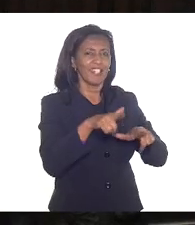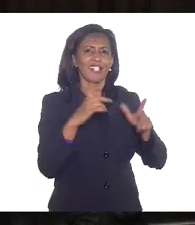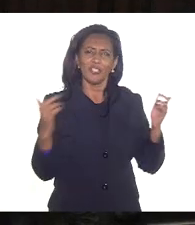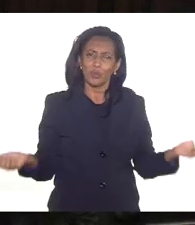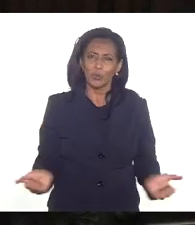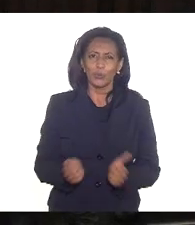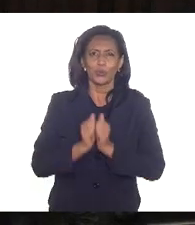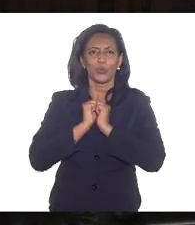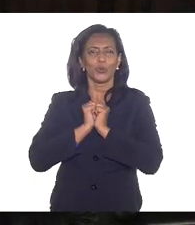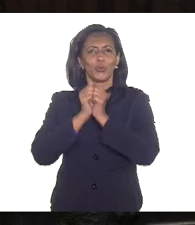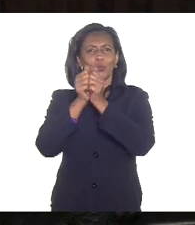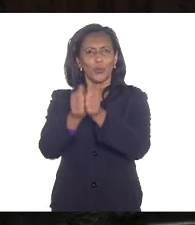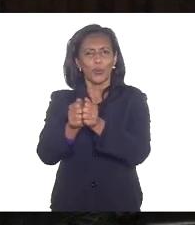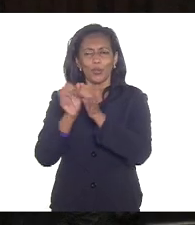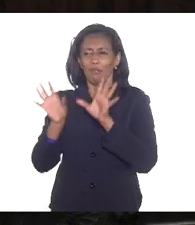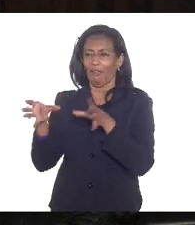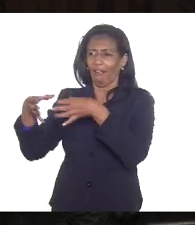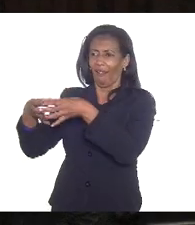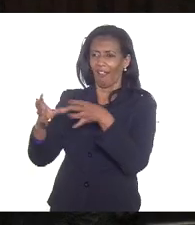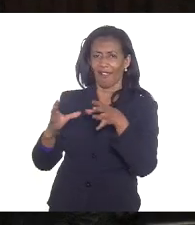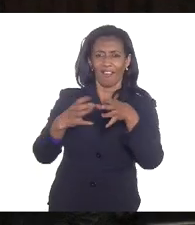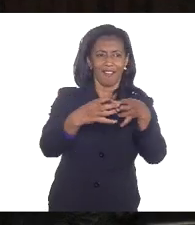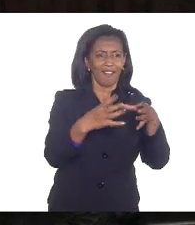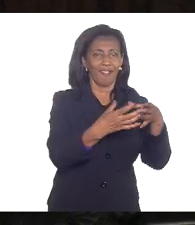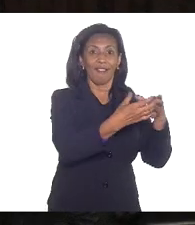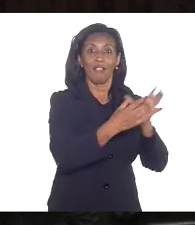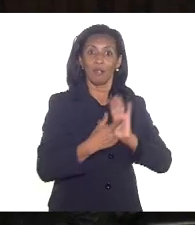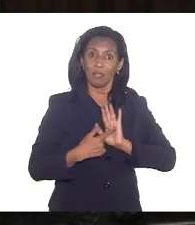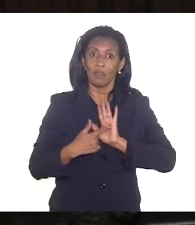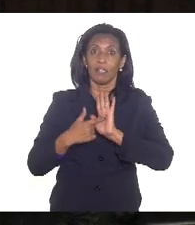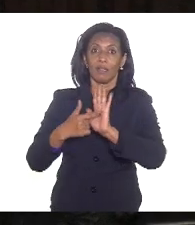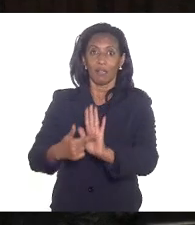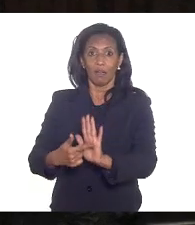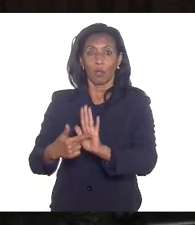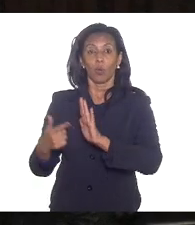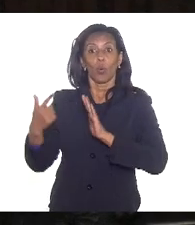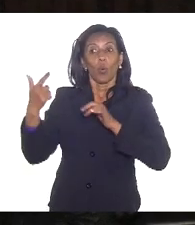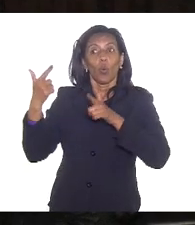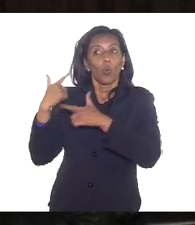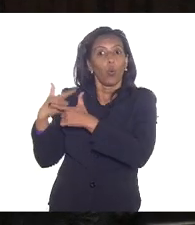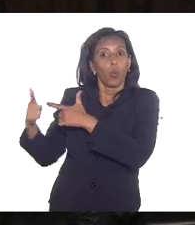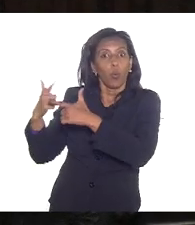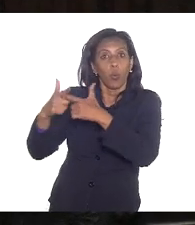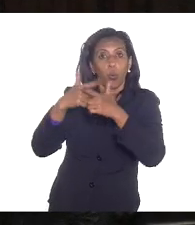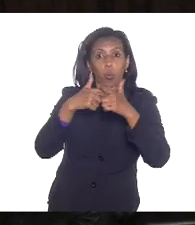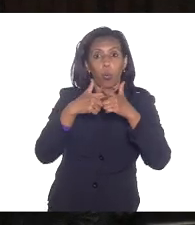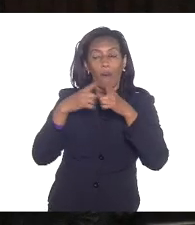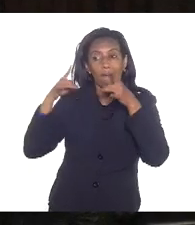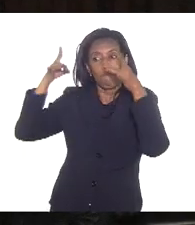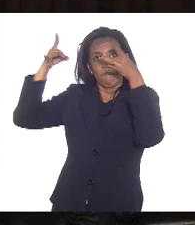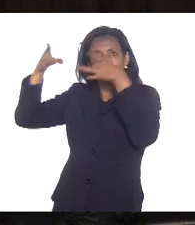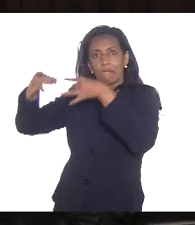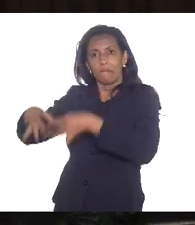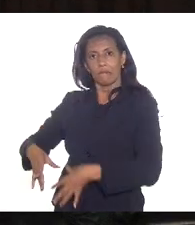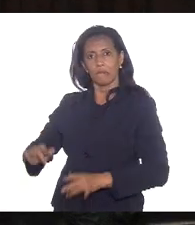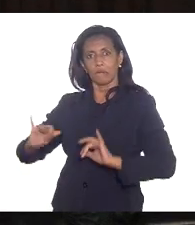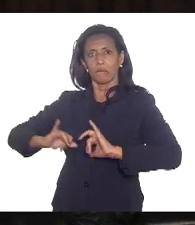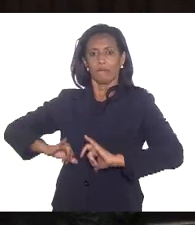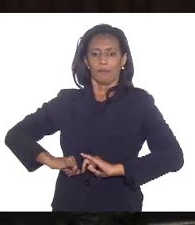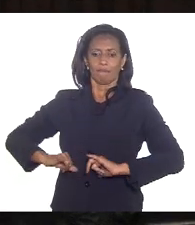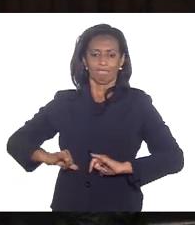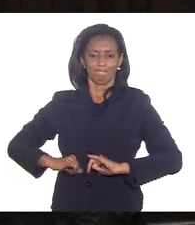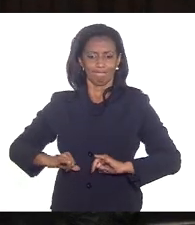caminharam pelos gabinetes para nos mostrar o estado de abandono que